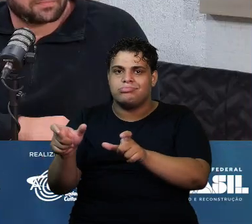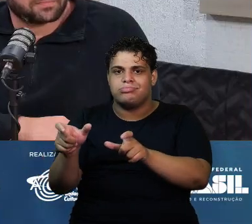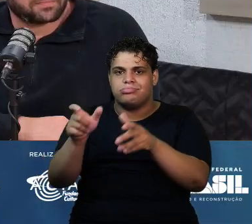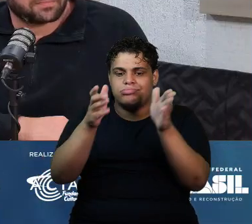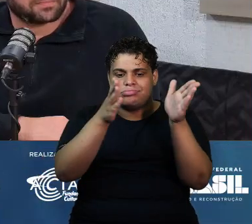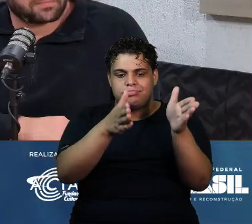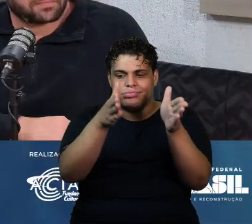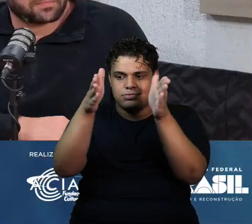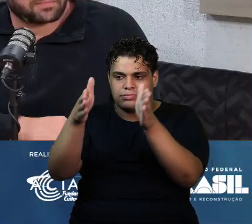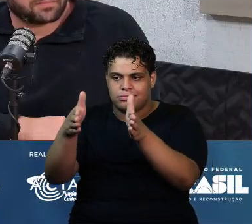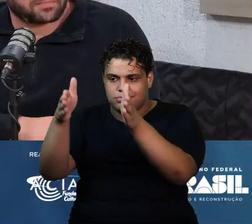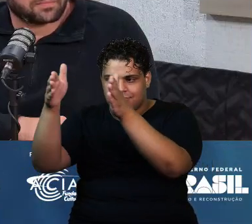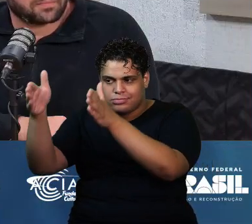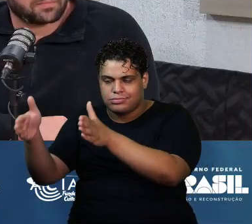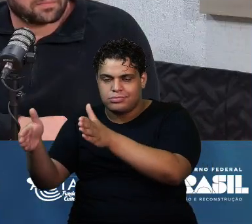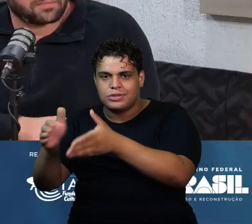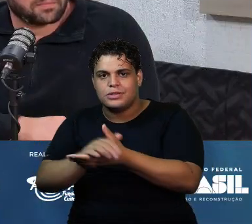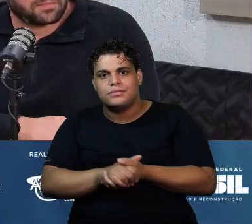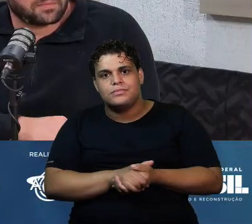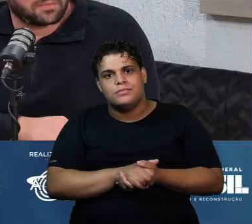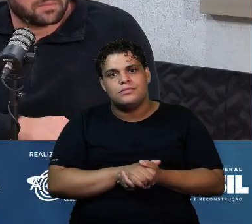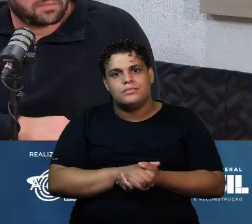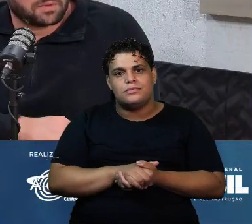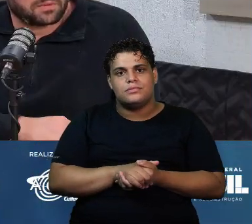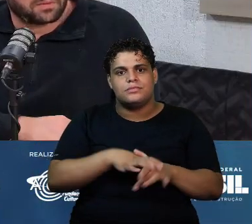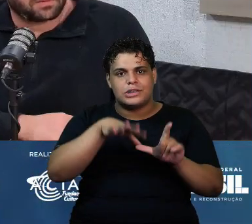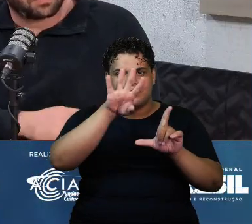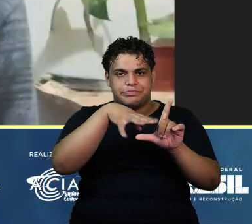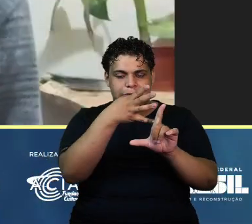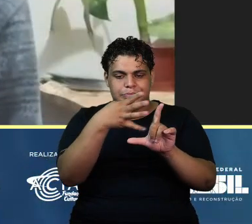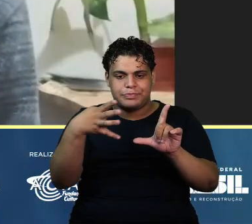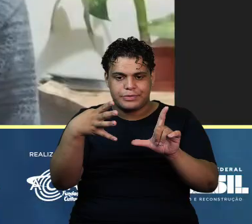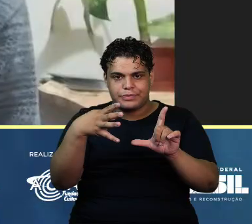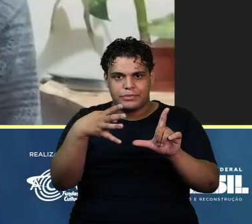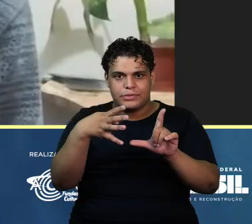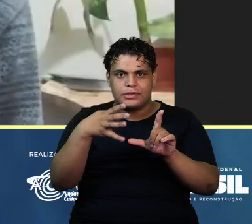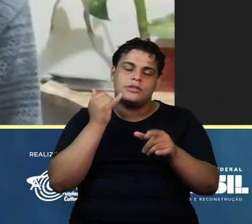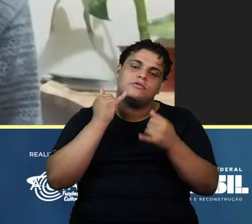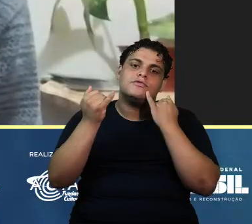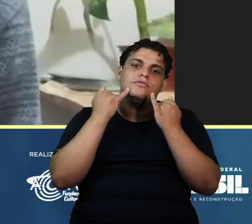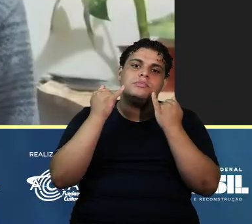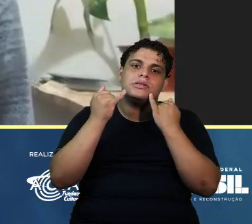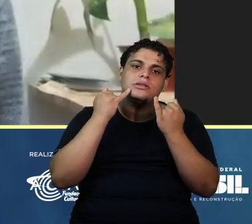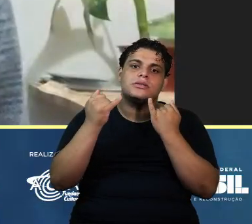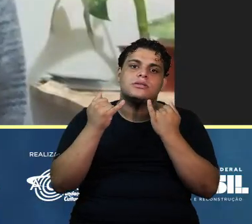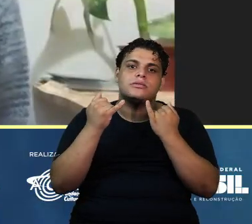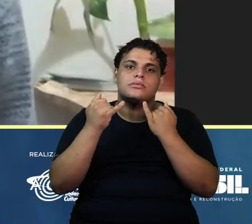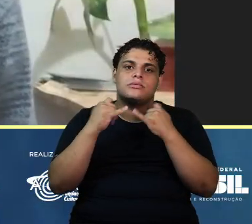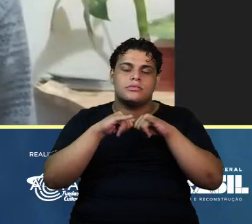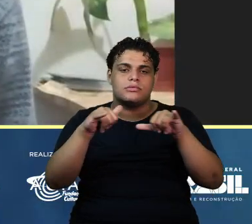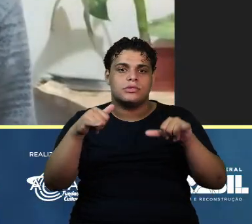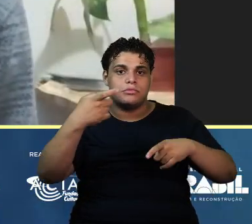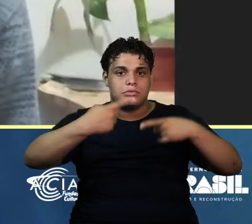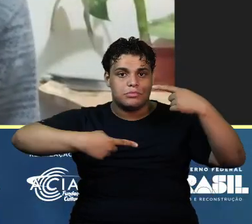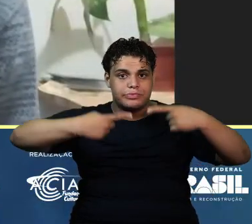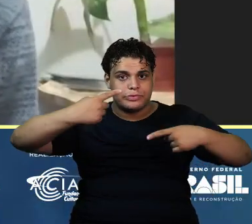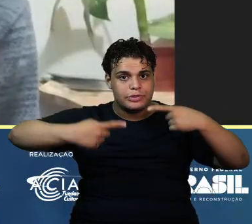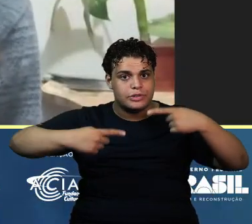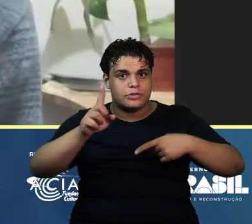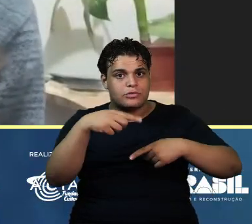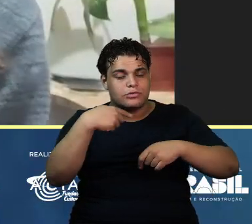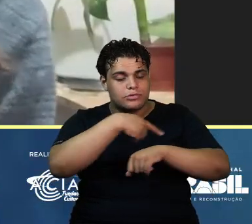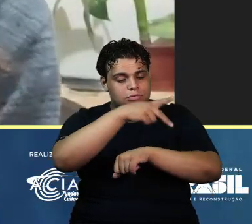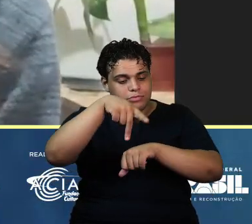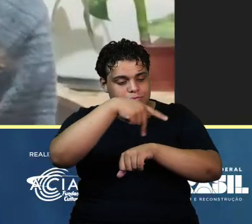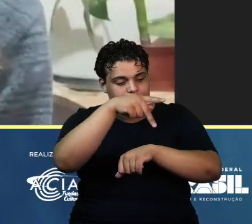todos esses dados a gente contribui para algumas políticas públicas no nosso país.